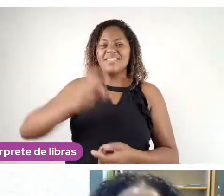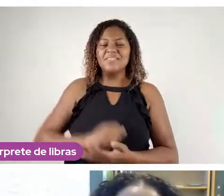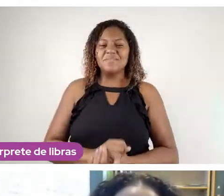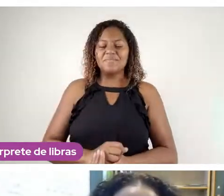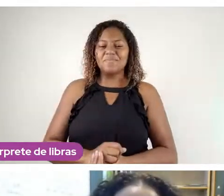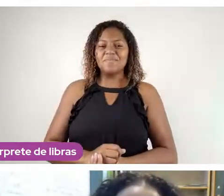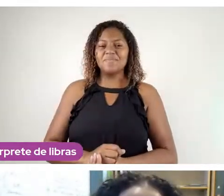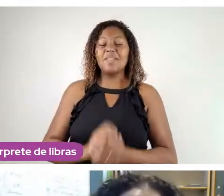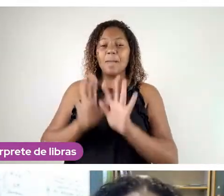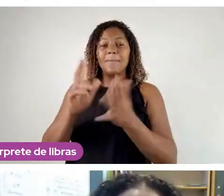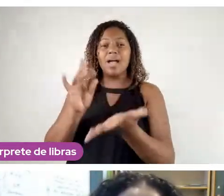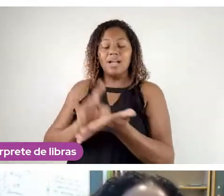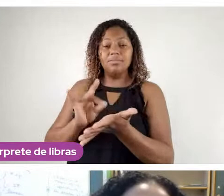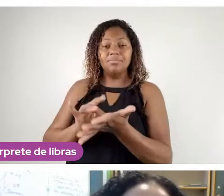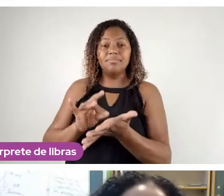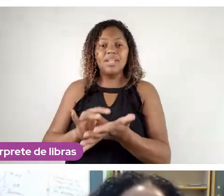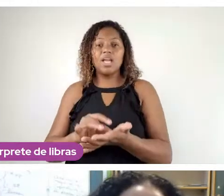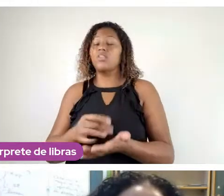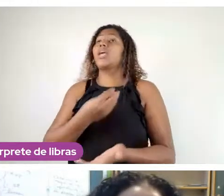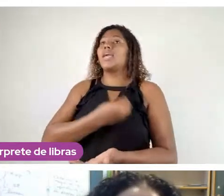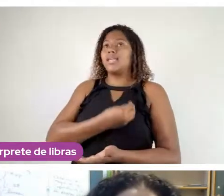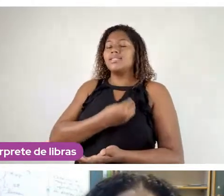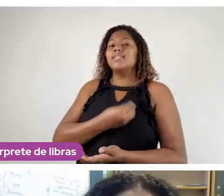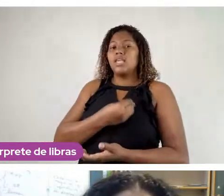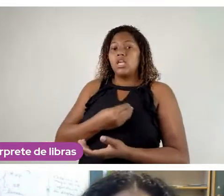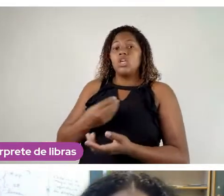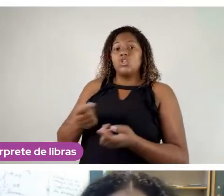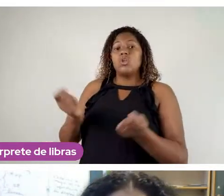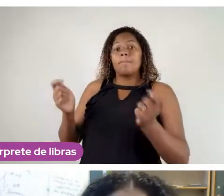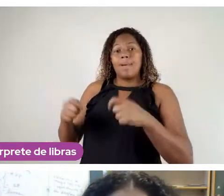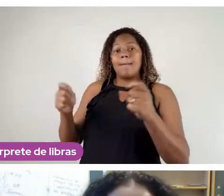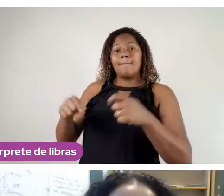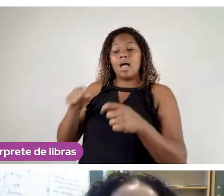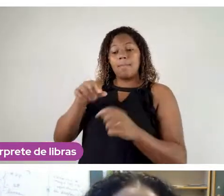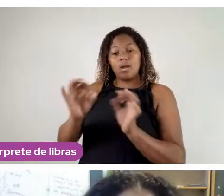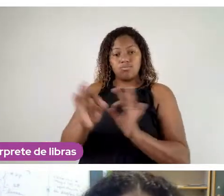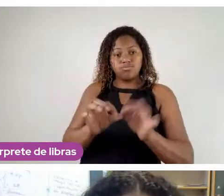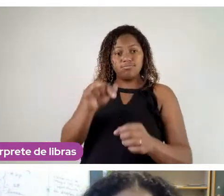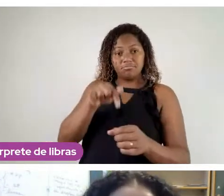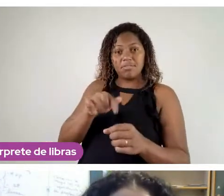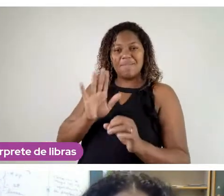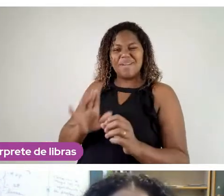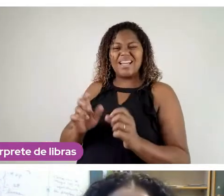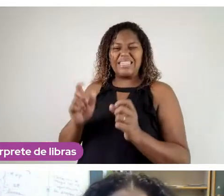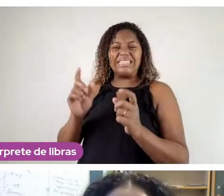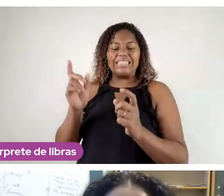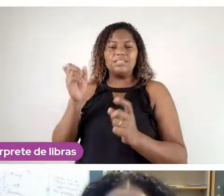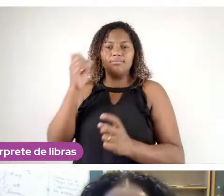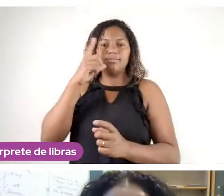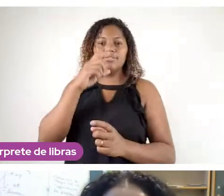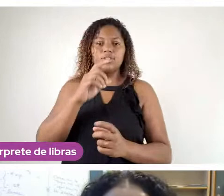Mas entendeu? Não, não, existe o potencial, mas eu acho que ainda está muito exploratório ainda.